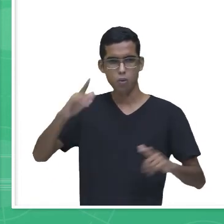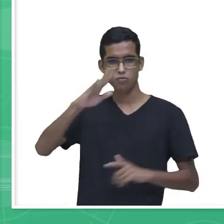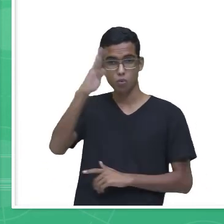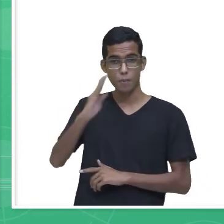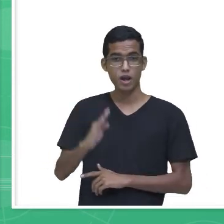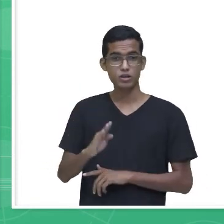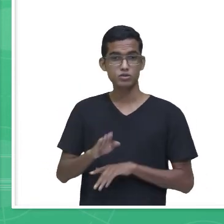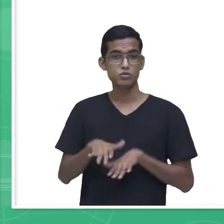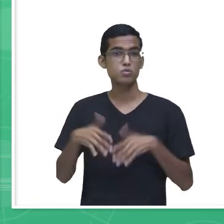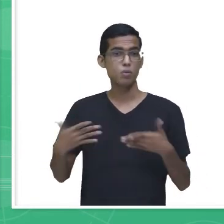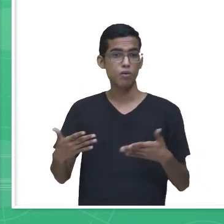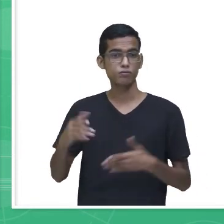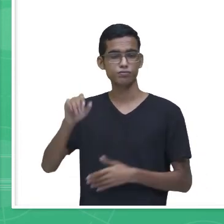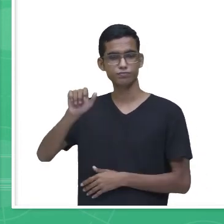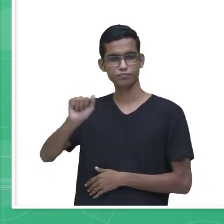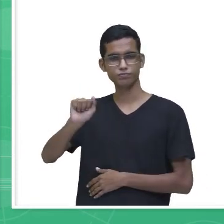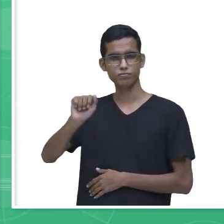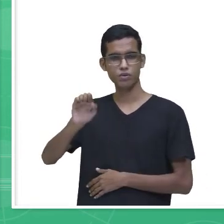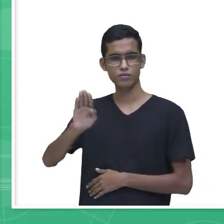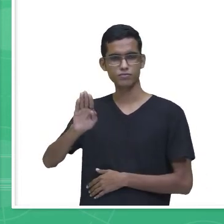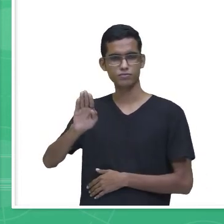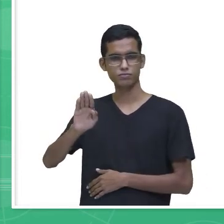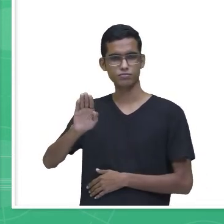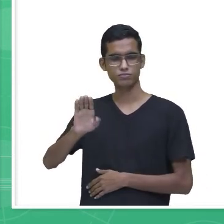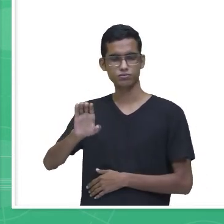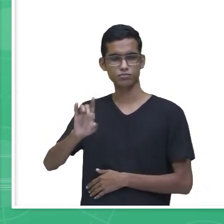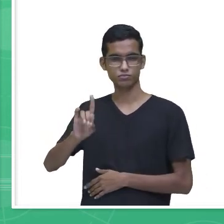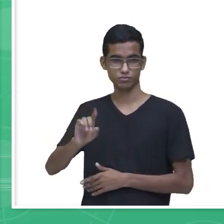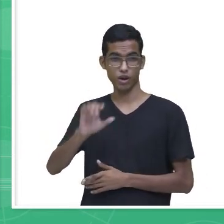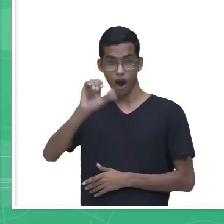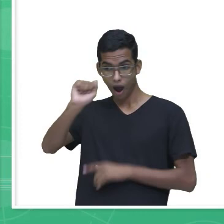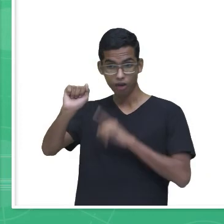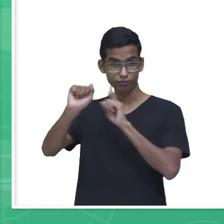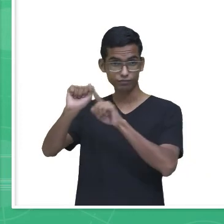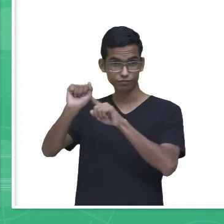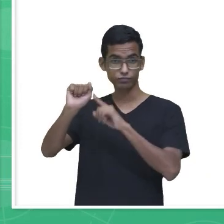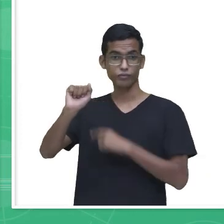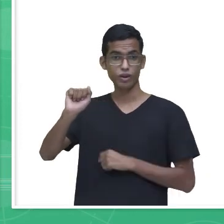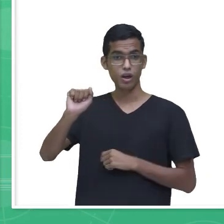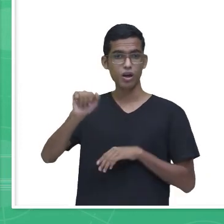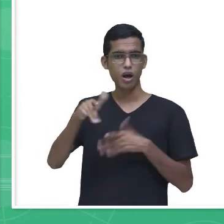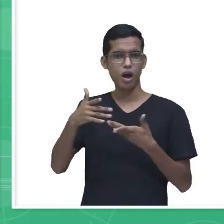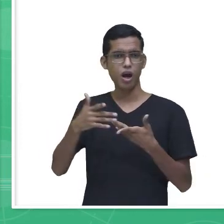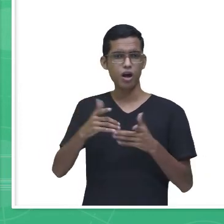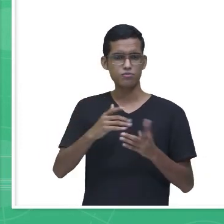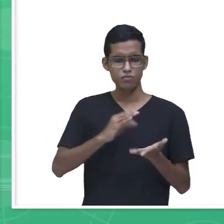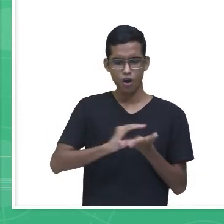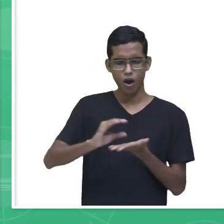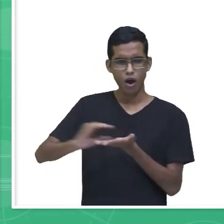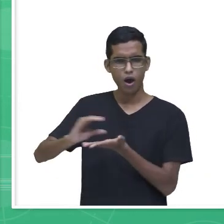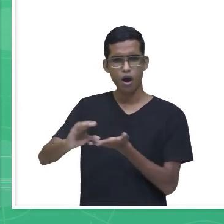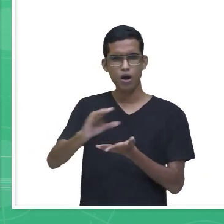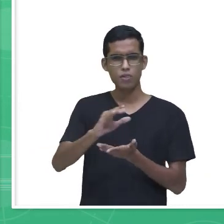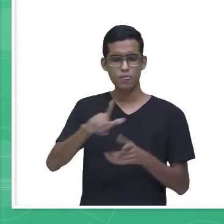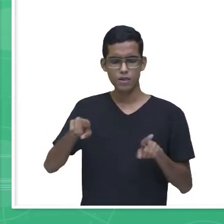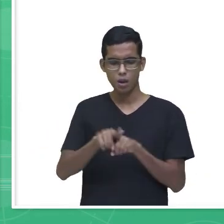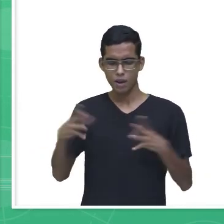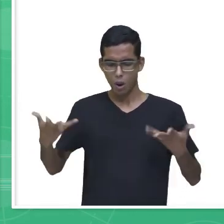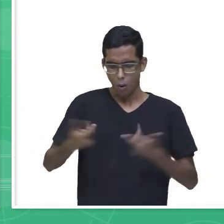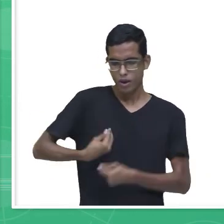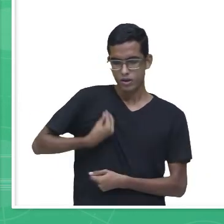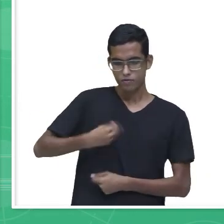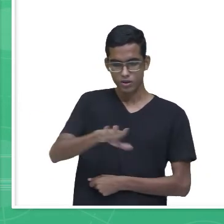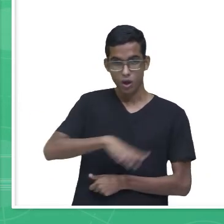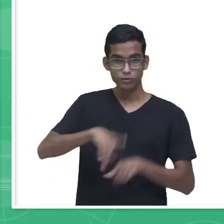estão: letra A melhor distribuição de renda e a qualidade de vida nas áreas rurais. Letra B,